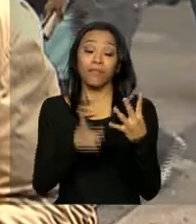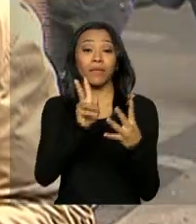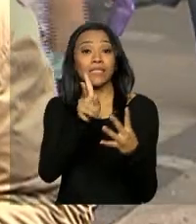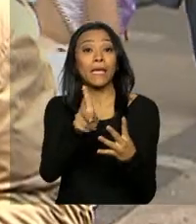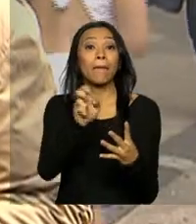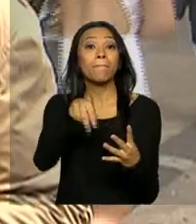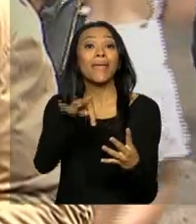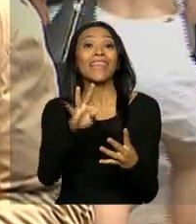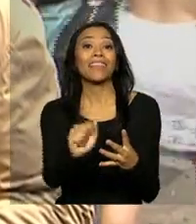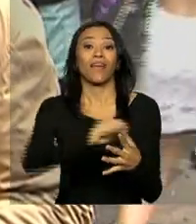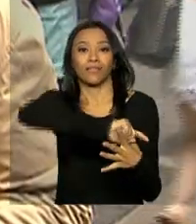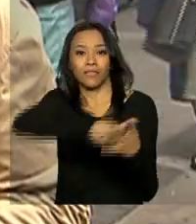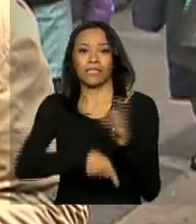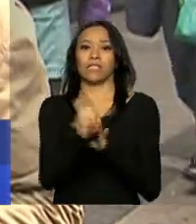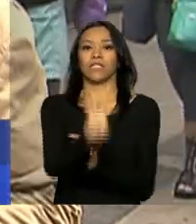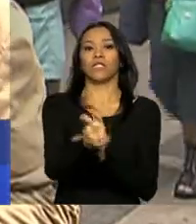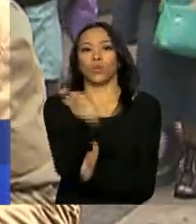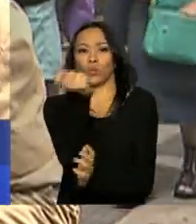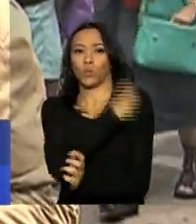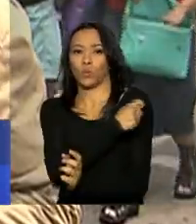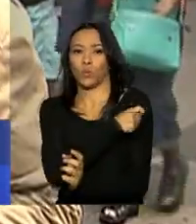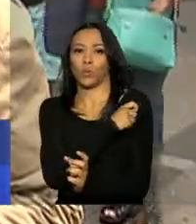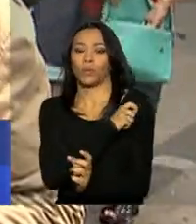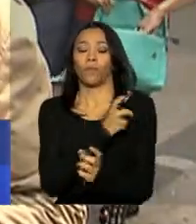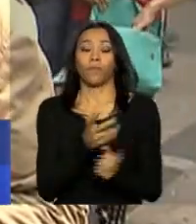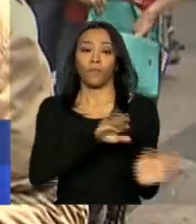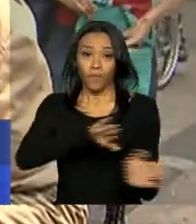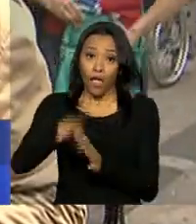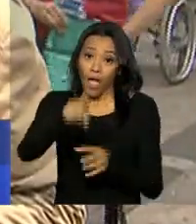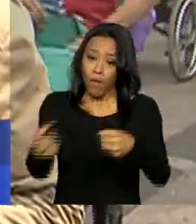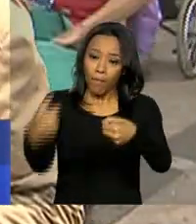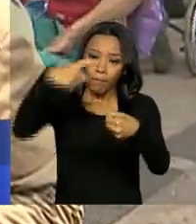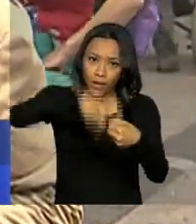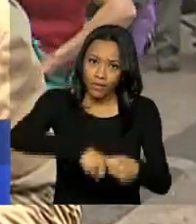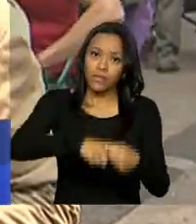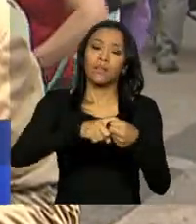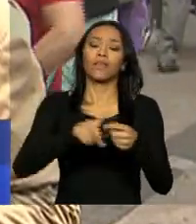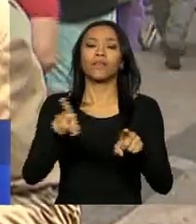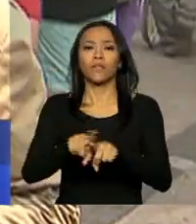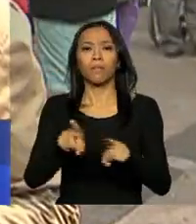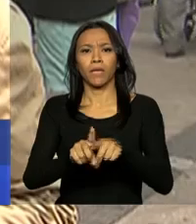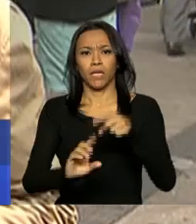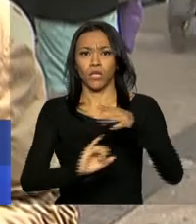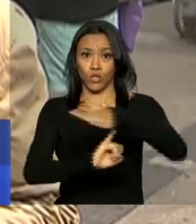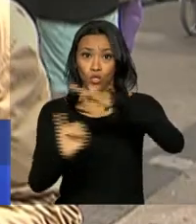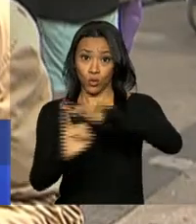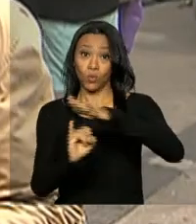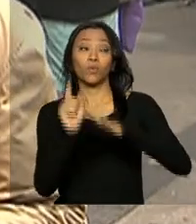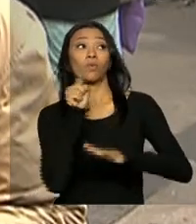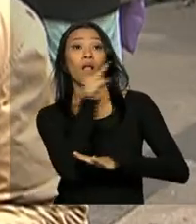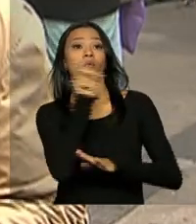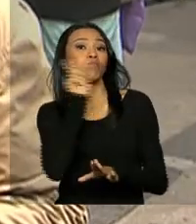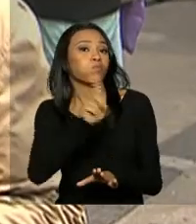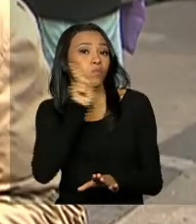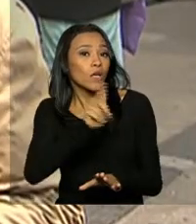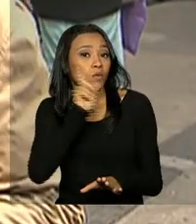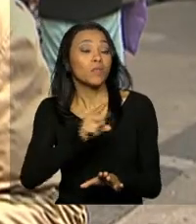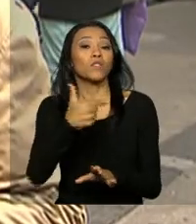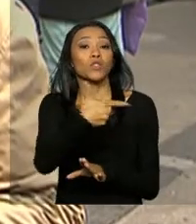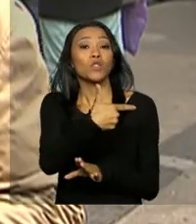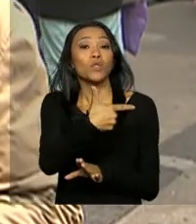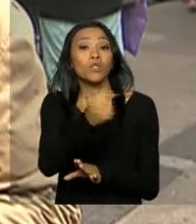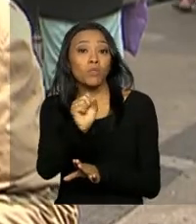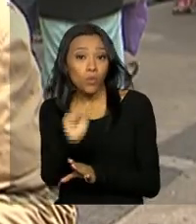pentavalente. A pesquisa começou por meio de uma parceria entre o Butantan e institutos nacionais de saúde dos Estados Unidos em